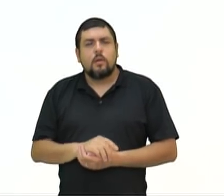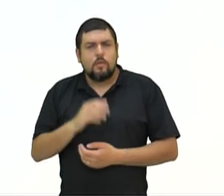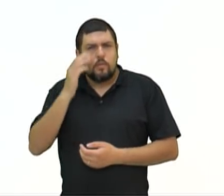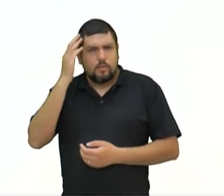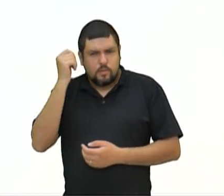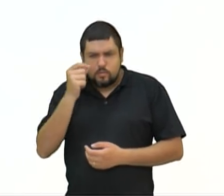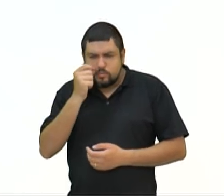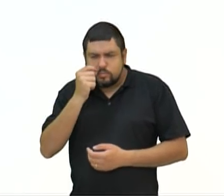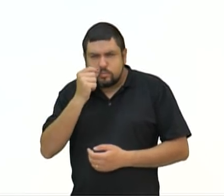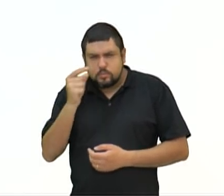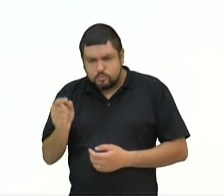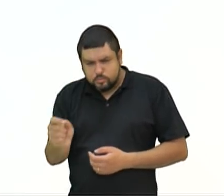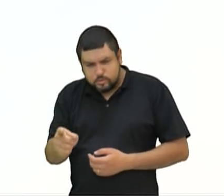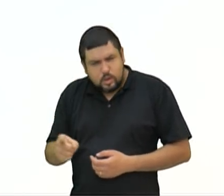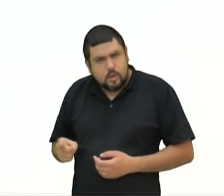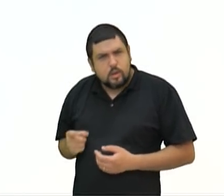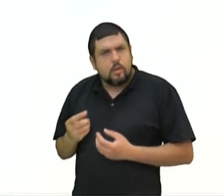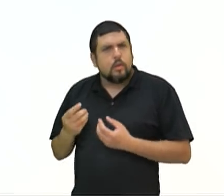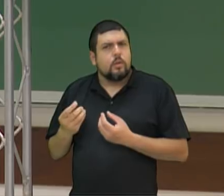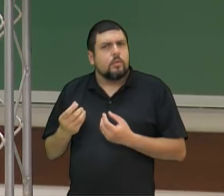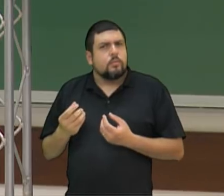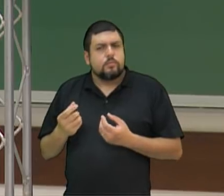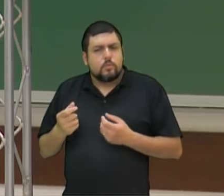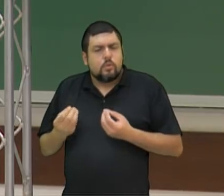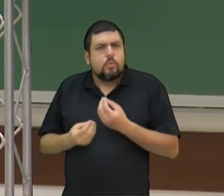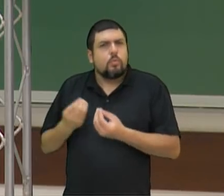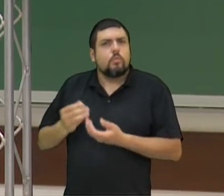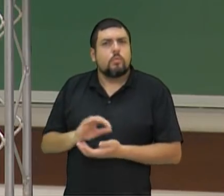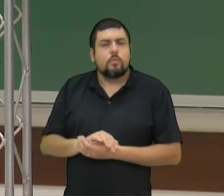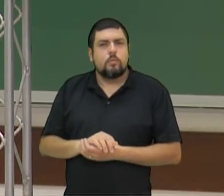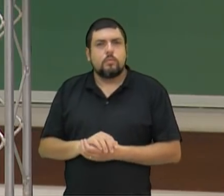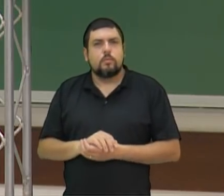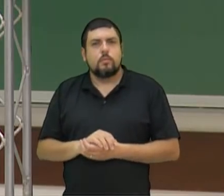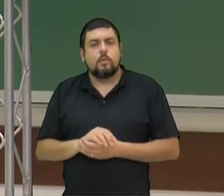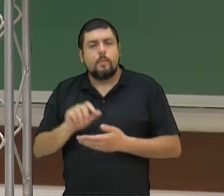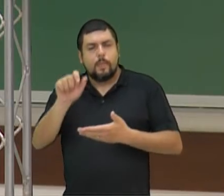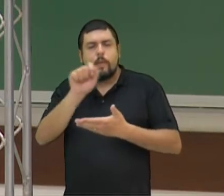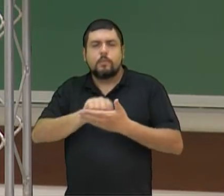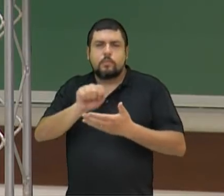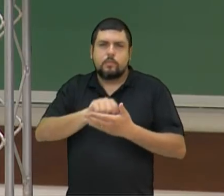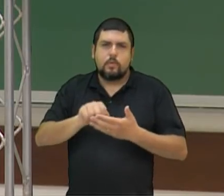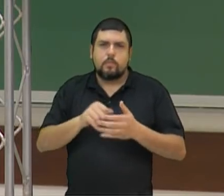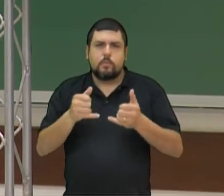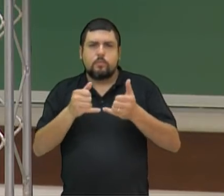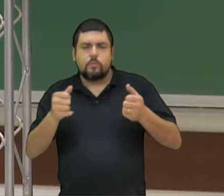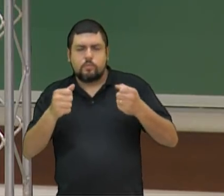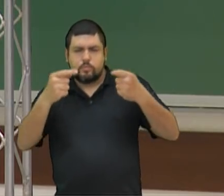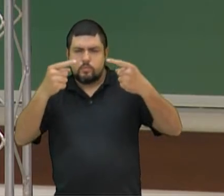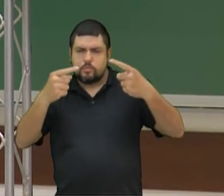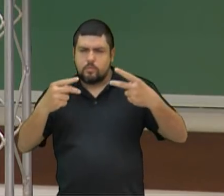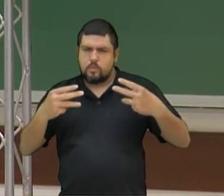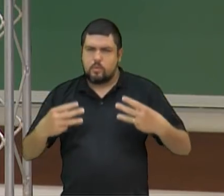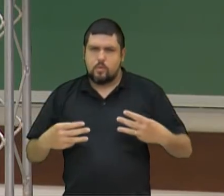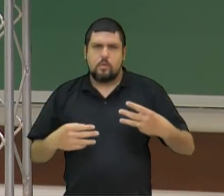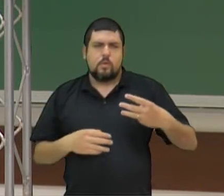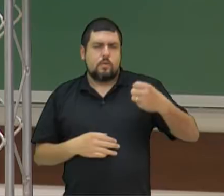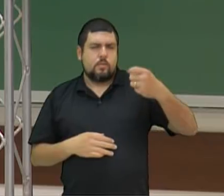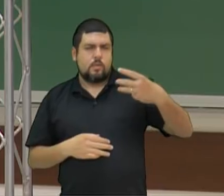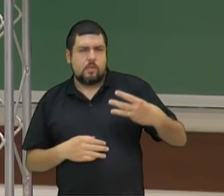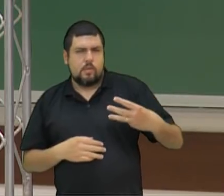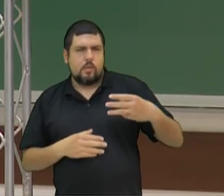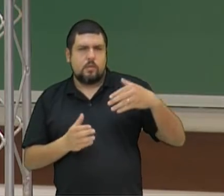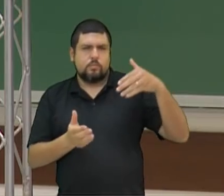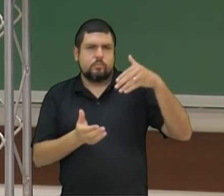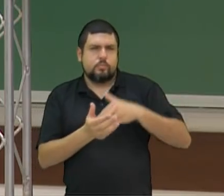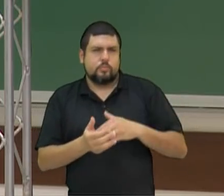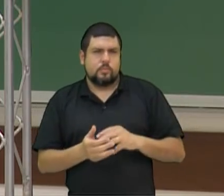3 a 5 linhas sobre isso. Tá? Então, eu vou pedir para vocês aí esse exercício, vocês vão tentar dar conta de responder essas questões,